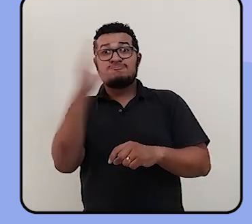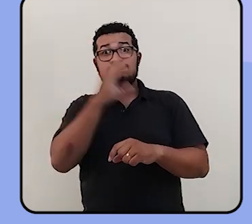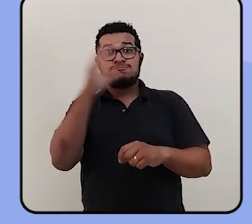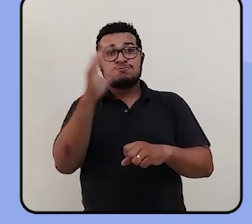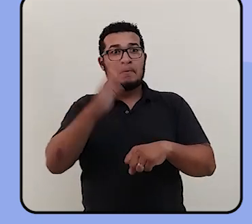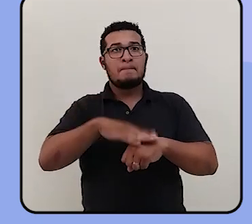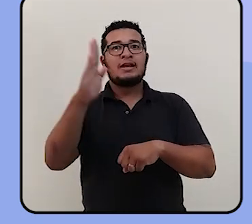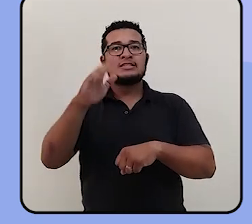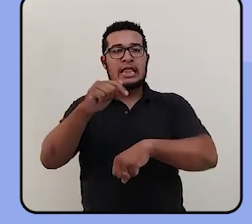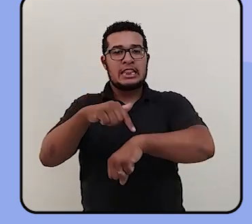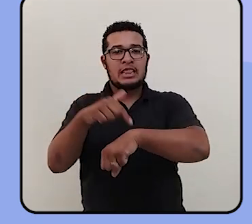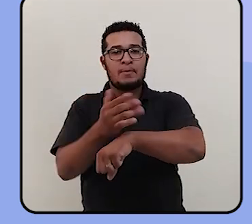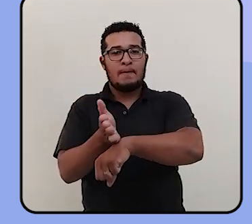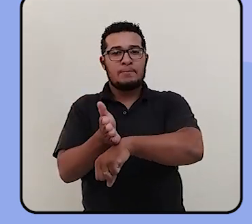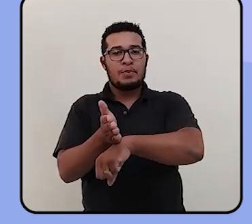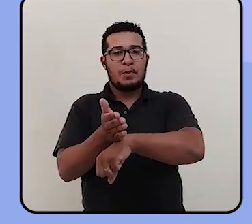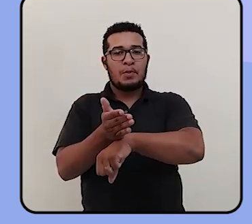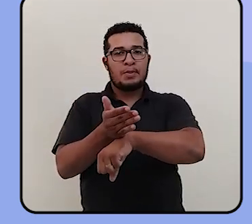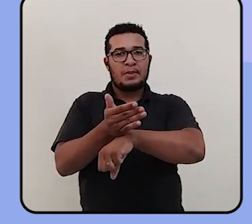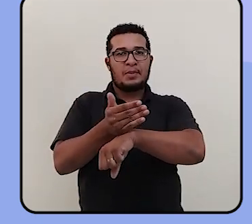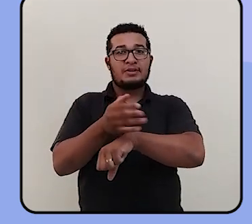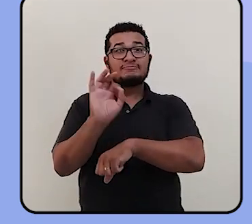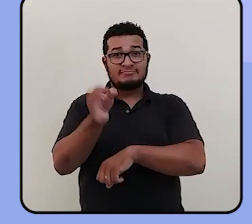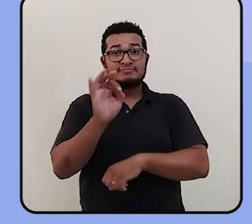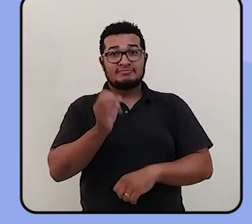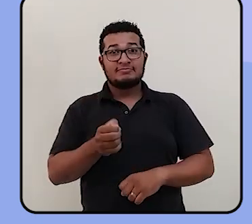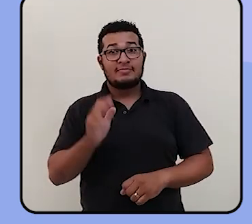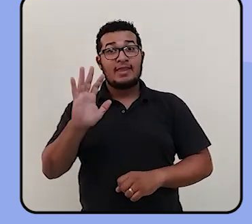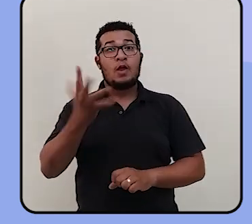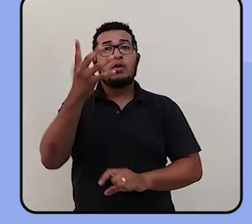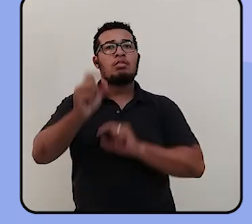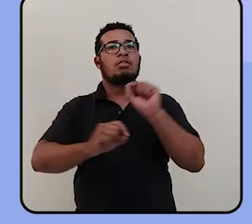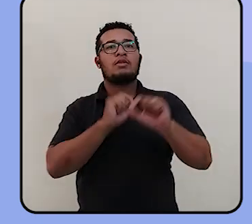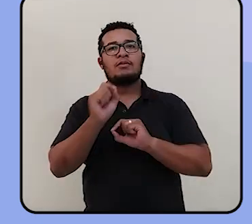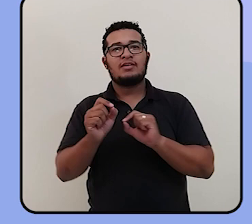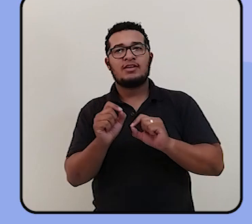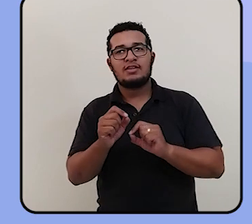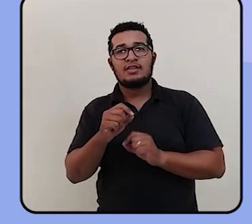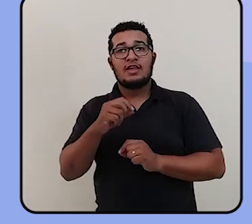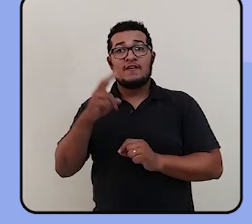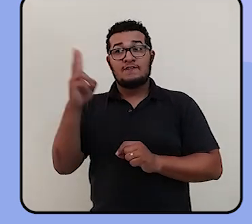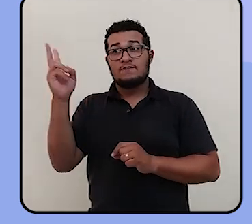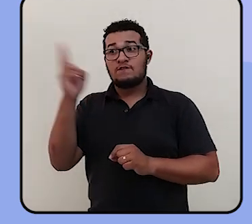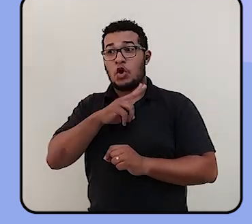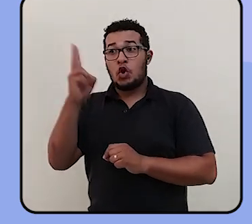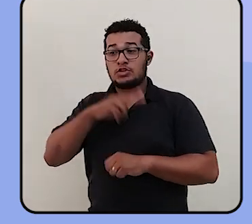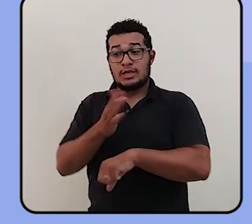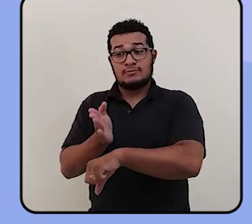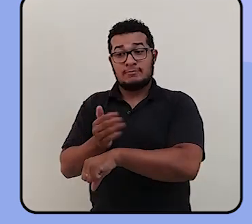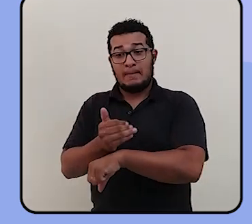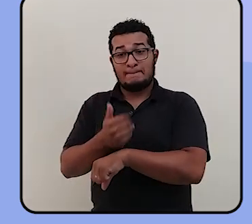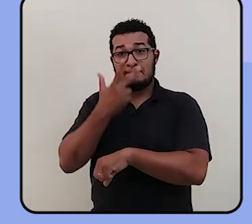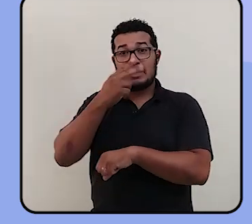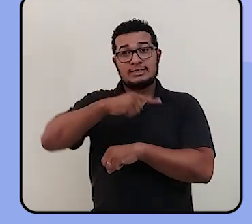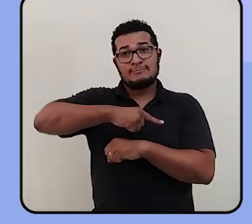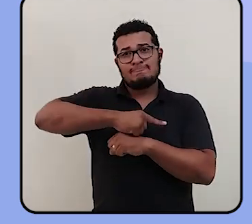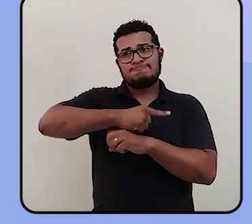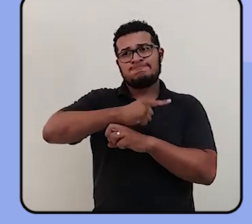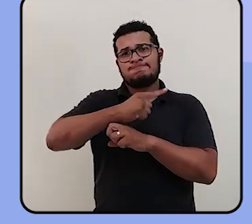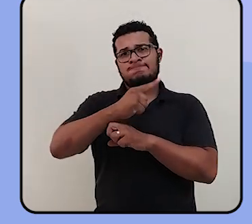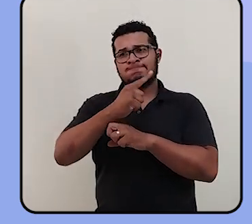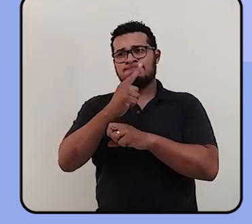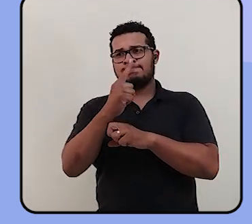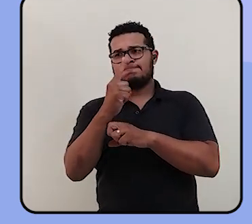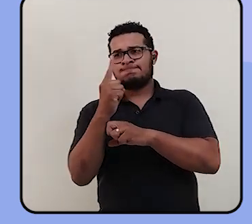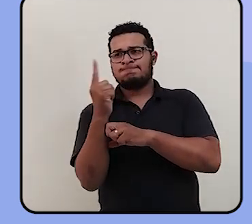a velocidade, o tempo diminui. Então, o que está acontecendo aqui com a velocidade? Está aumentando. Você